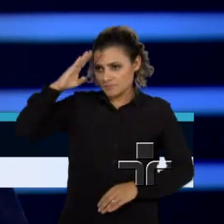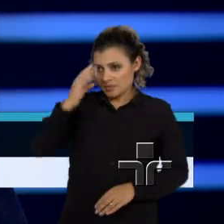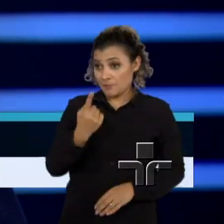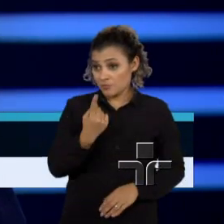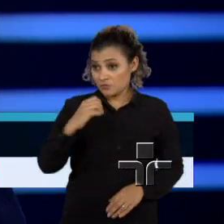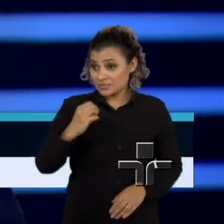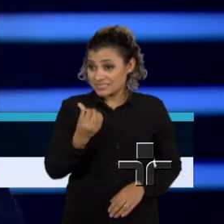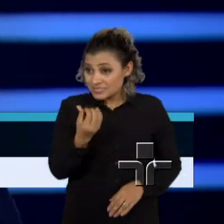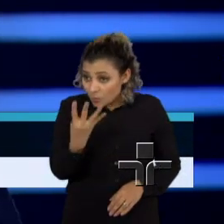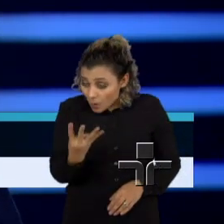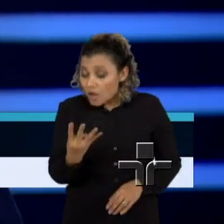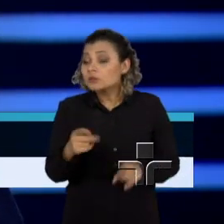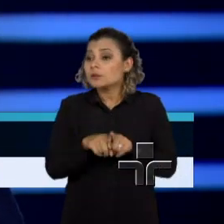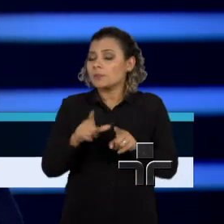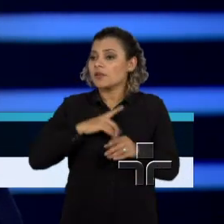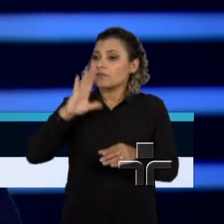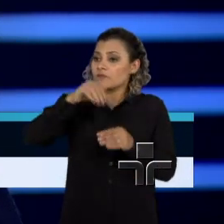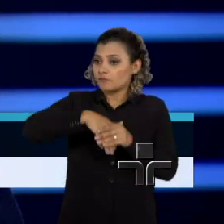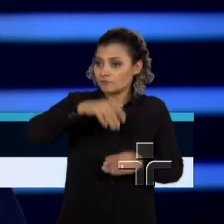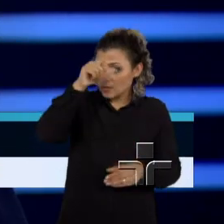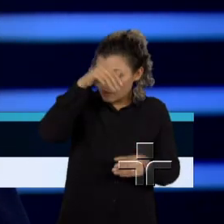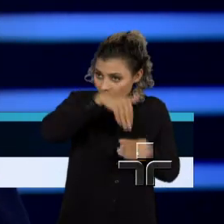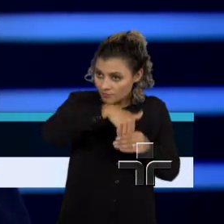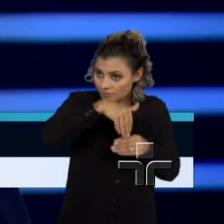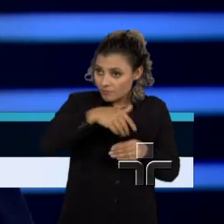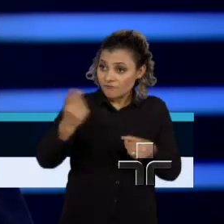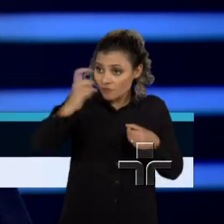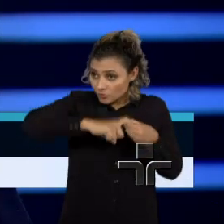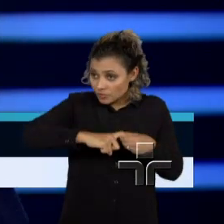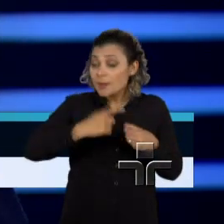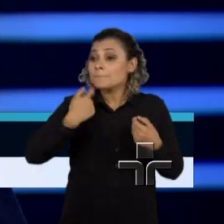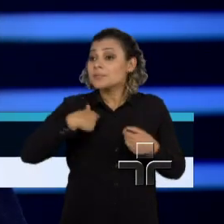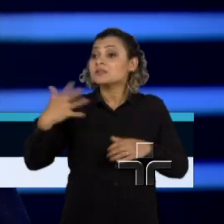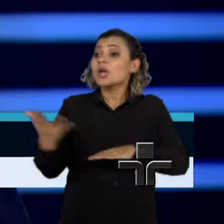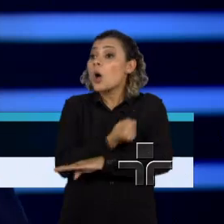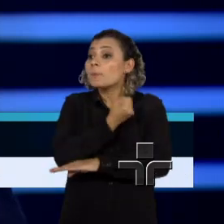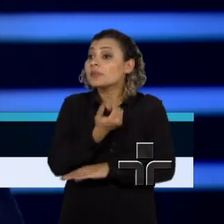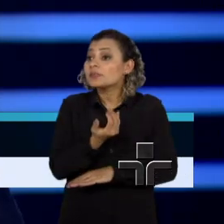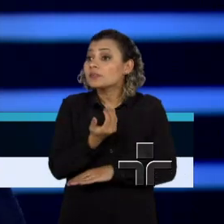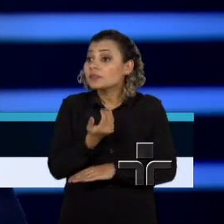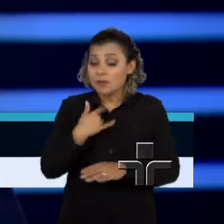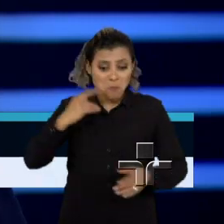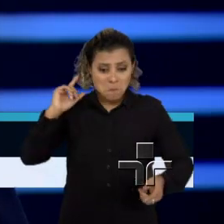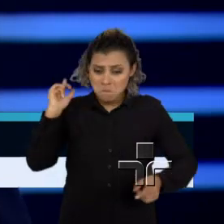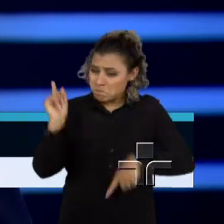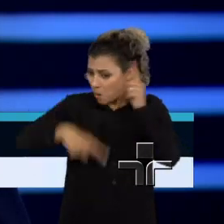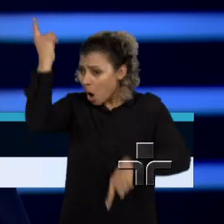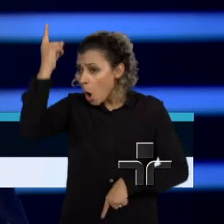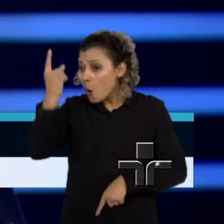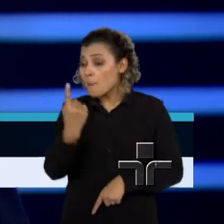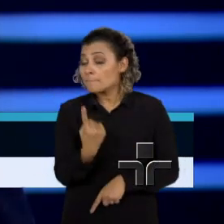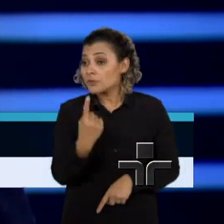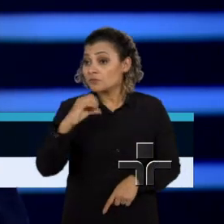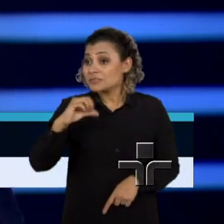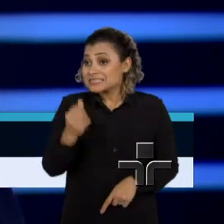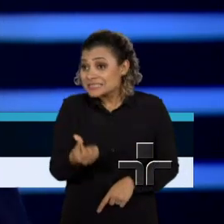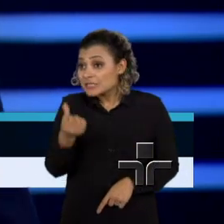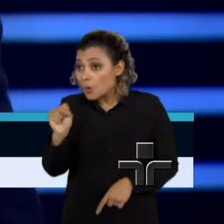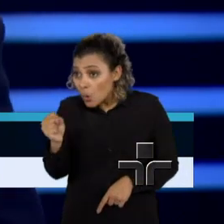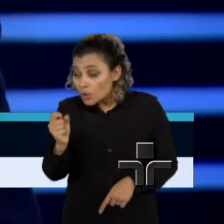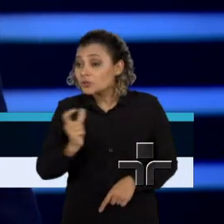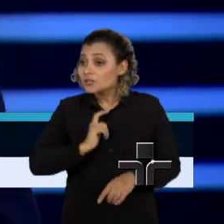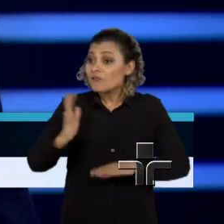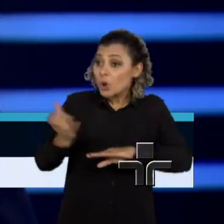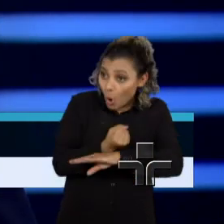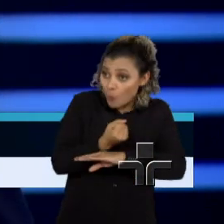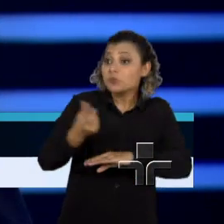queria voltar às eleições poucos anos depois, ele sofreu um golpe dentro dele, uma radicalização. Em 68, você teve um golpe sobre o